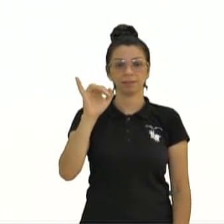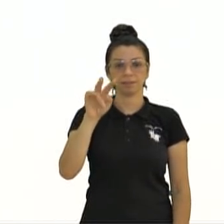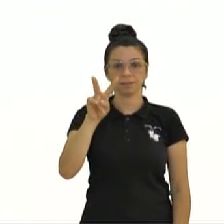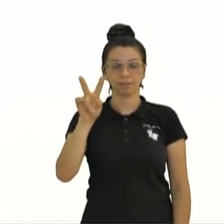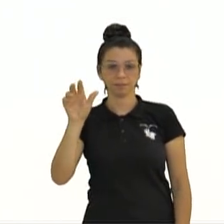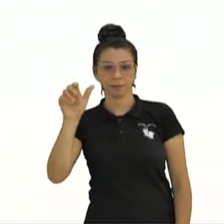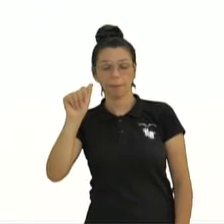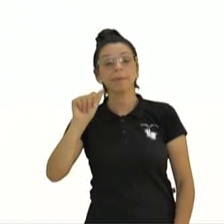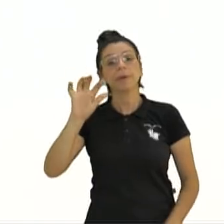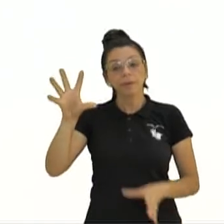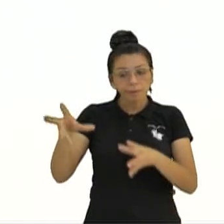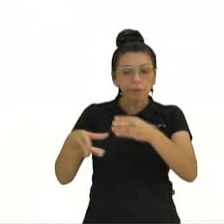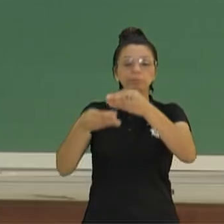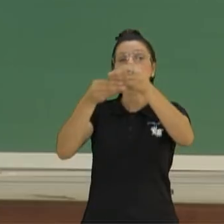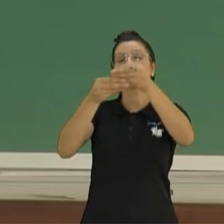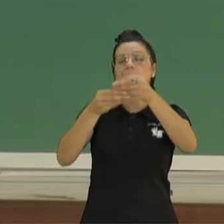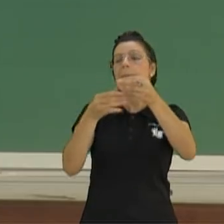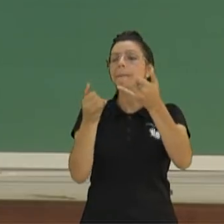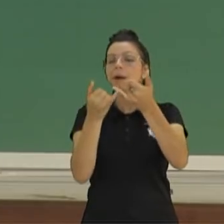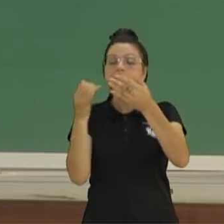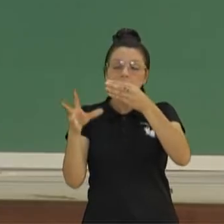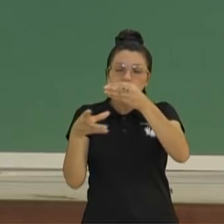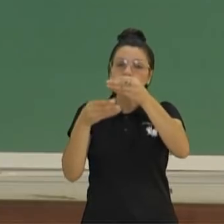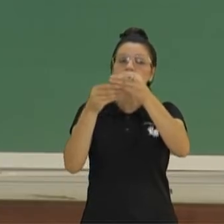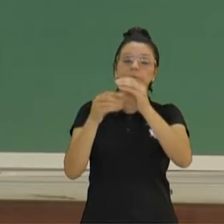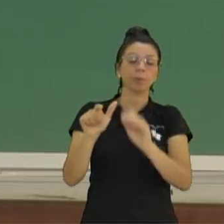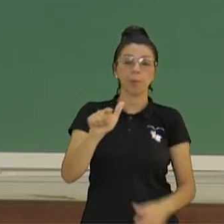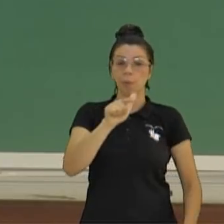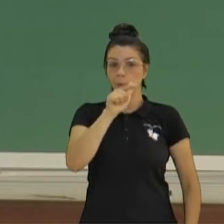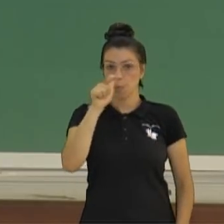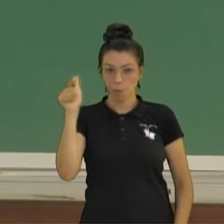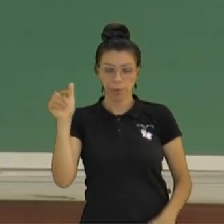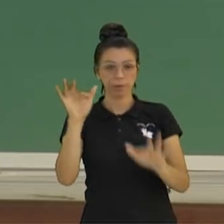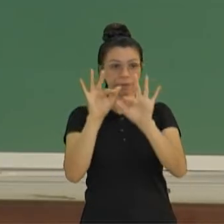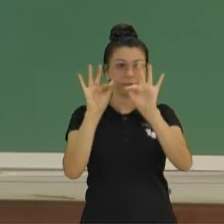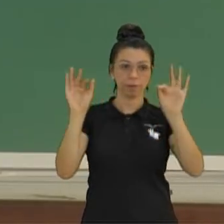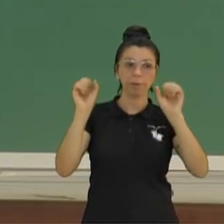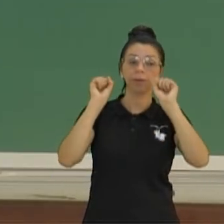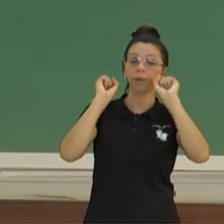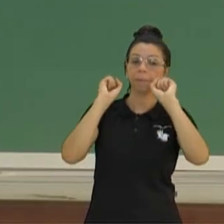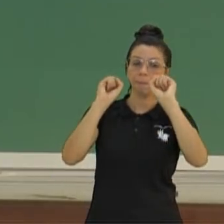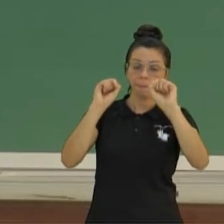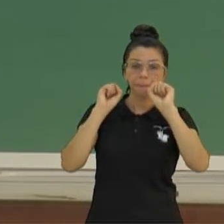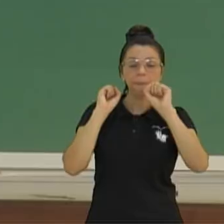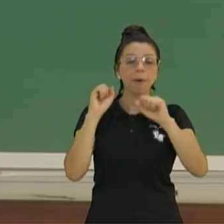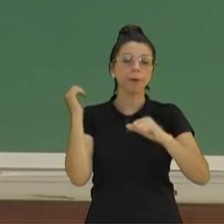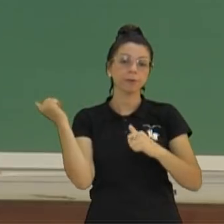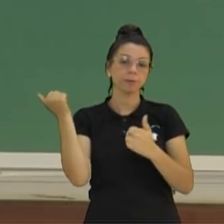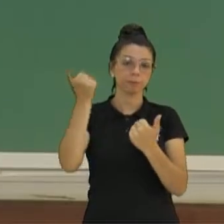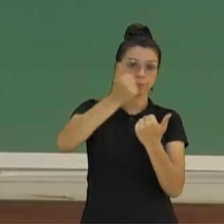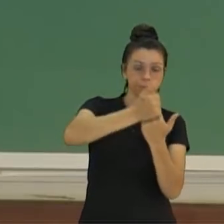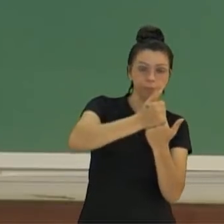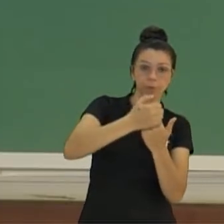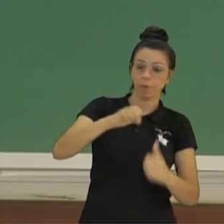de adição. Então, outras conjunções que podem substituir o